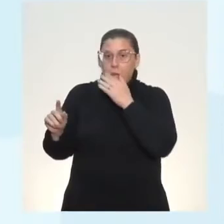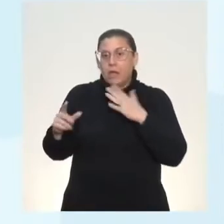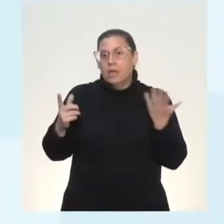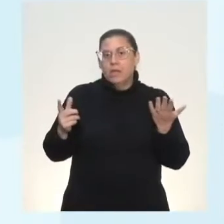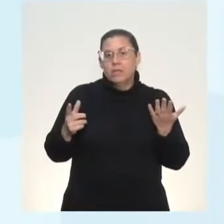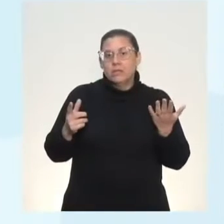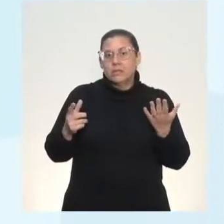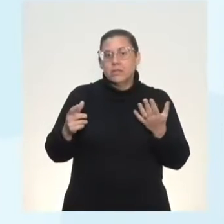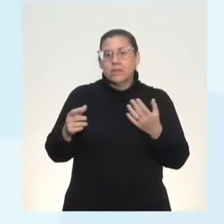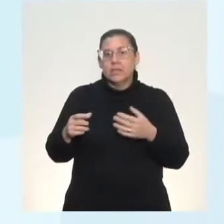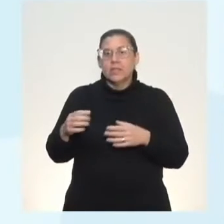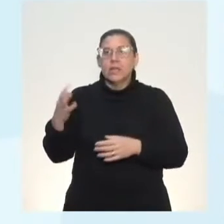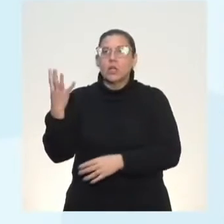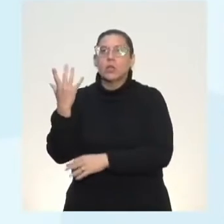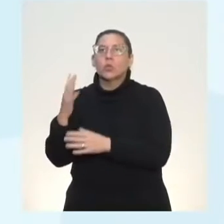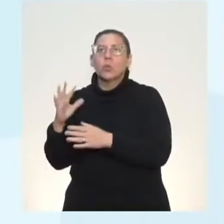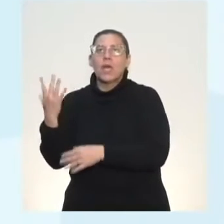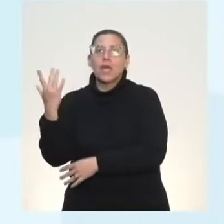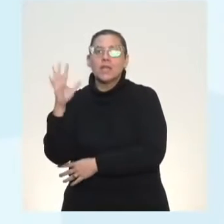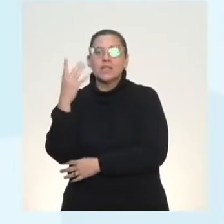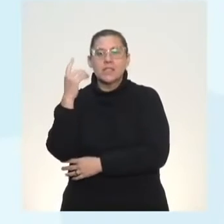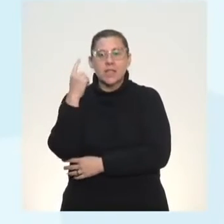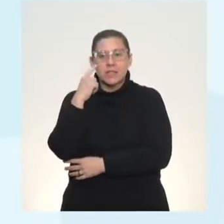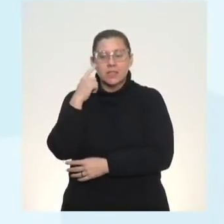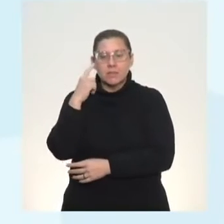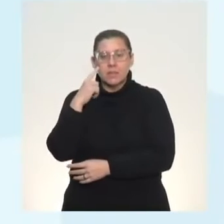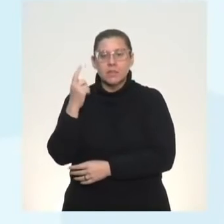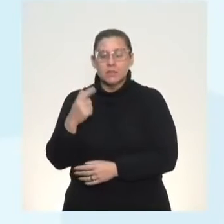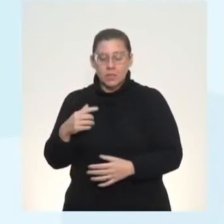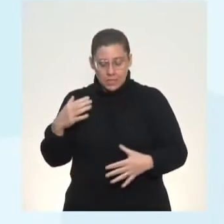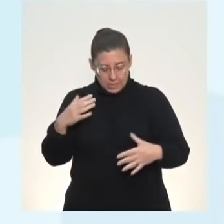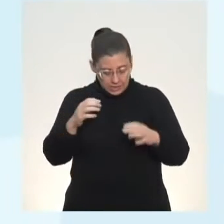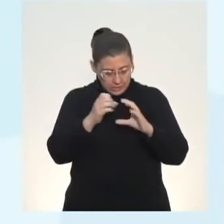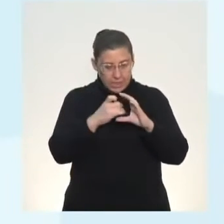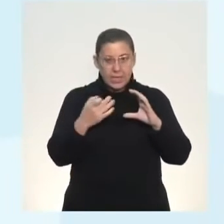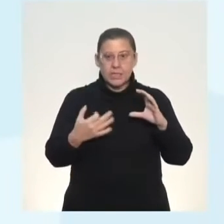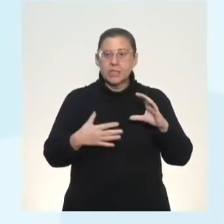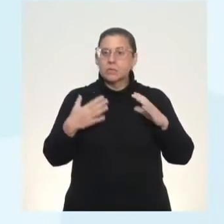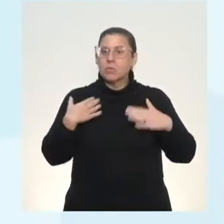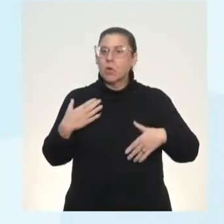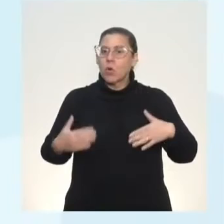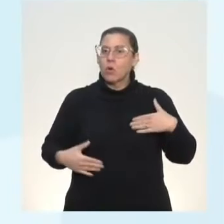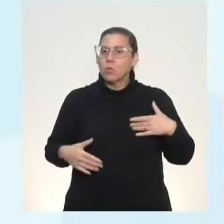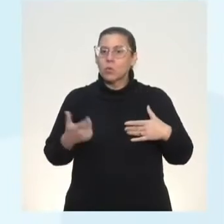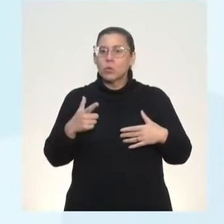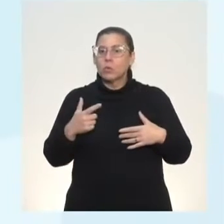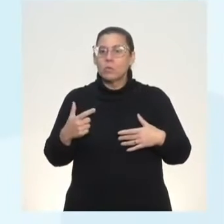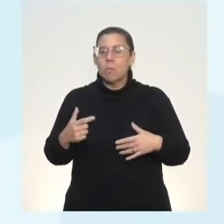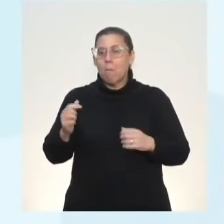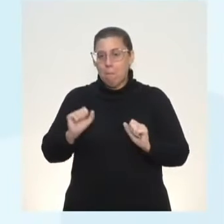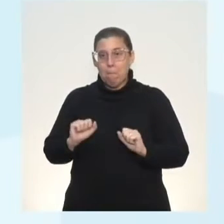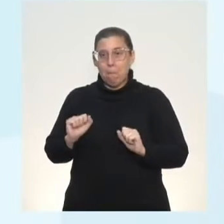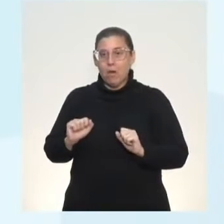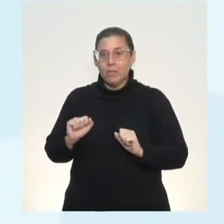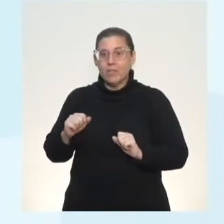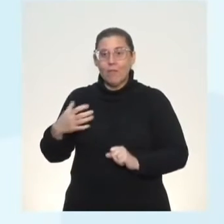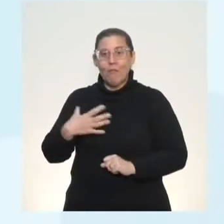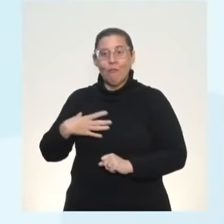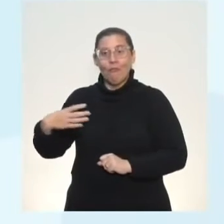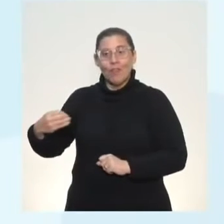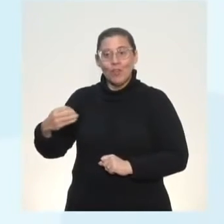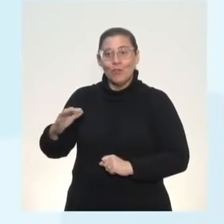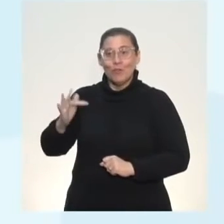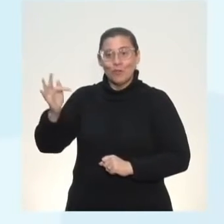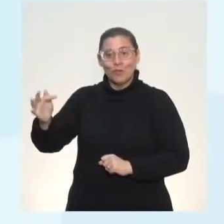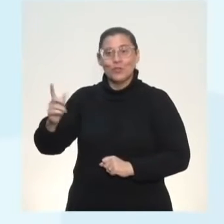natureza. Algumas características que eu não tenho no meu corpo, mas que meu pai tinha, pode passar para o meu filho, tá? Nesse sistema